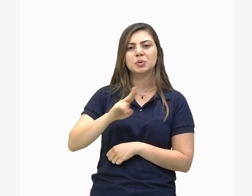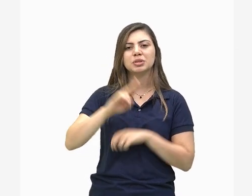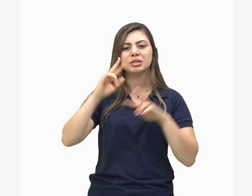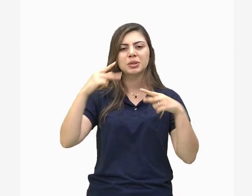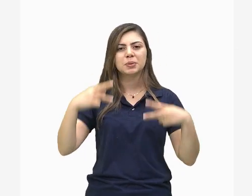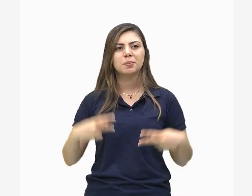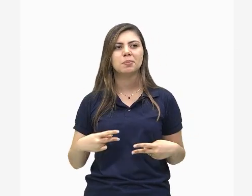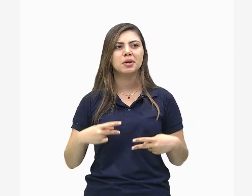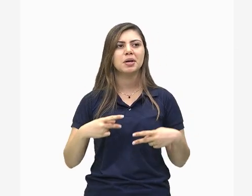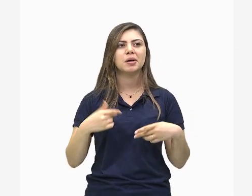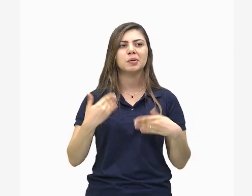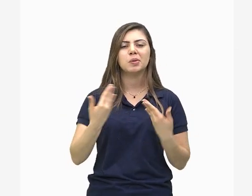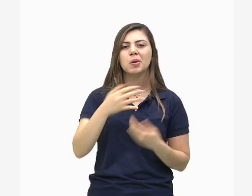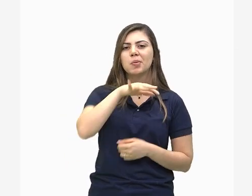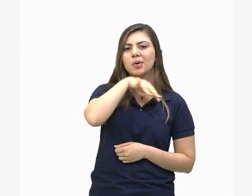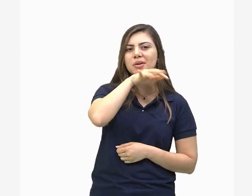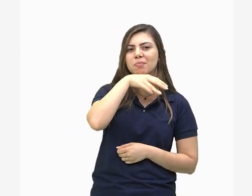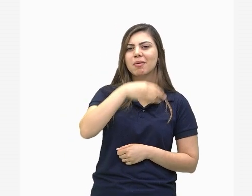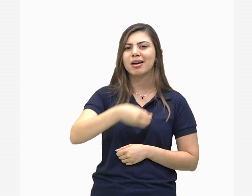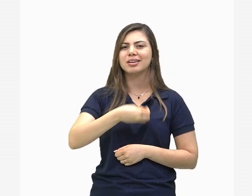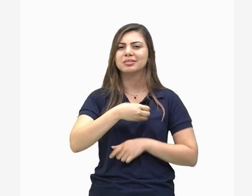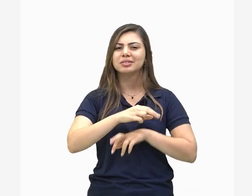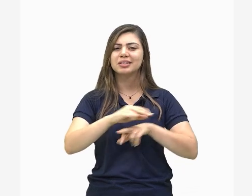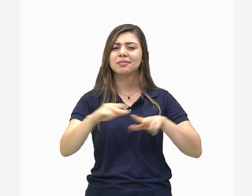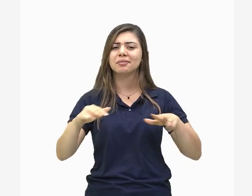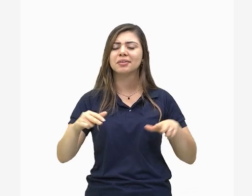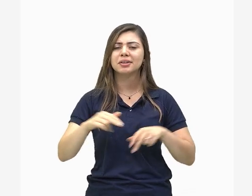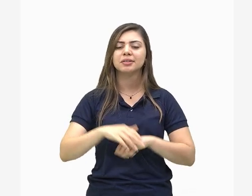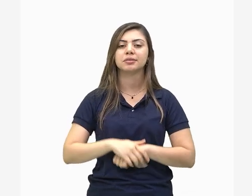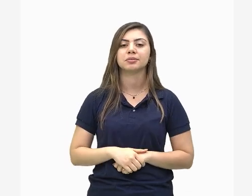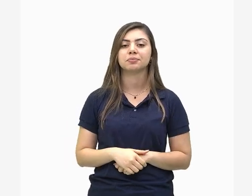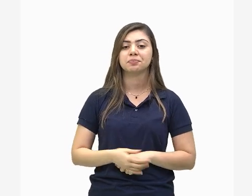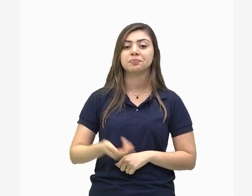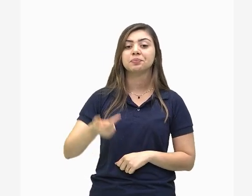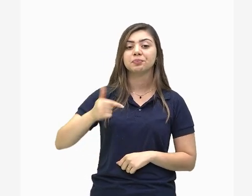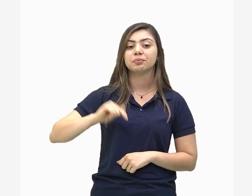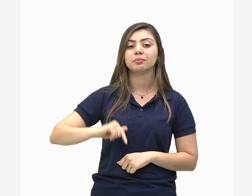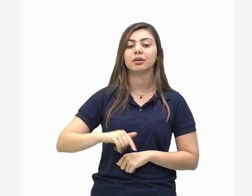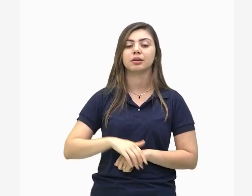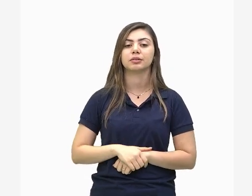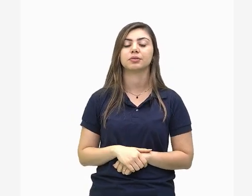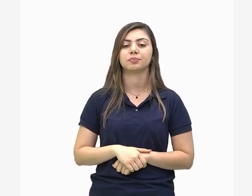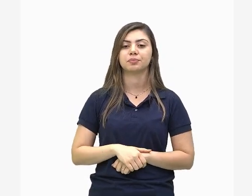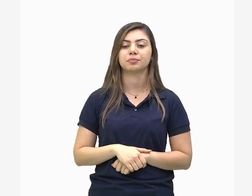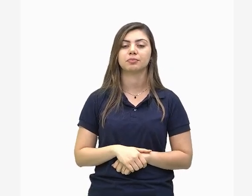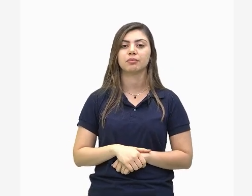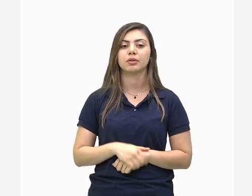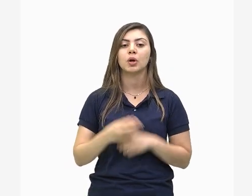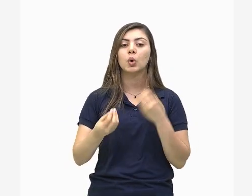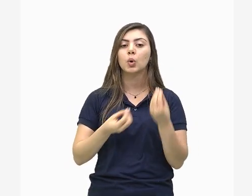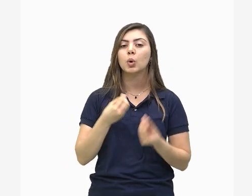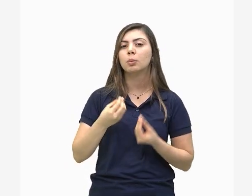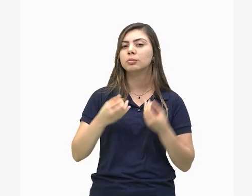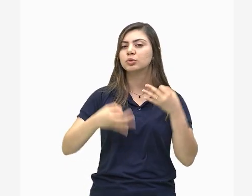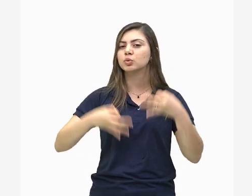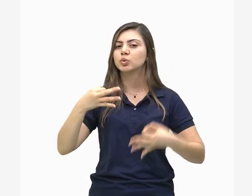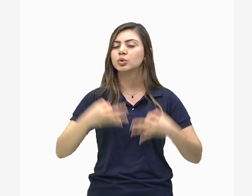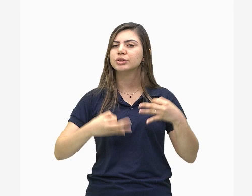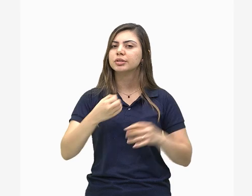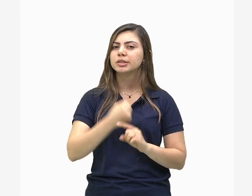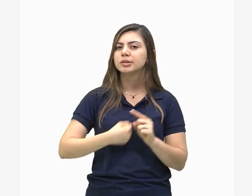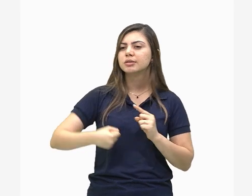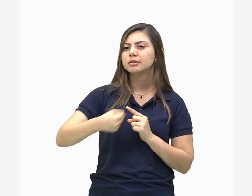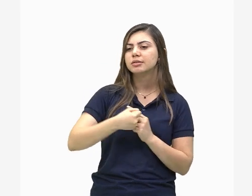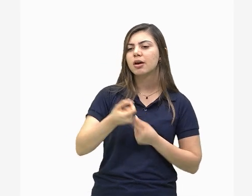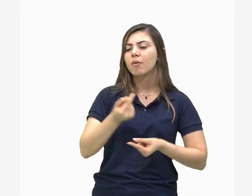seres vivos. Também nós podemos pensar na dimensão da justiça social e